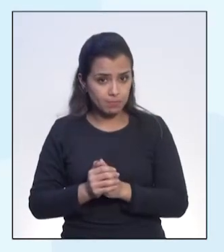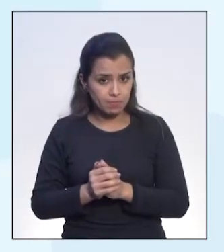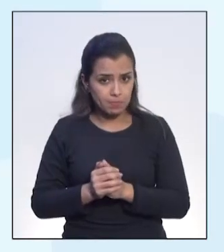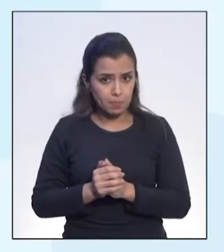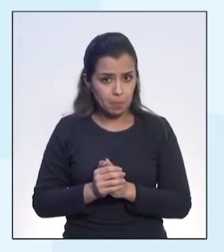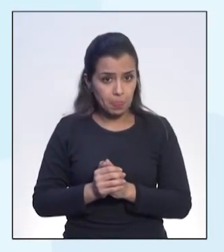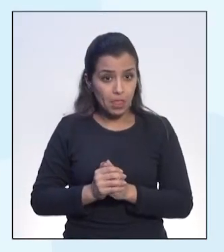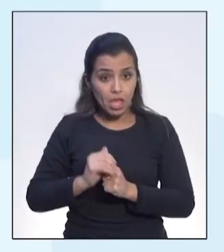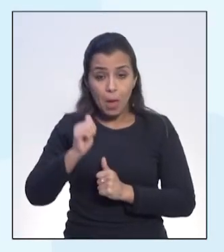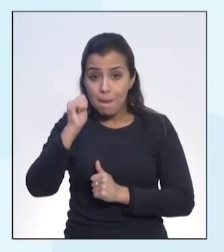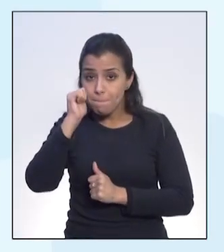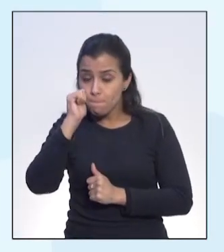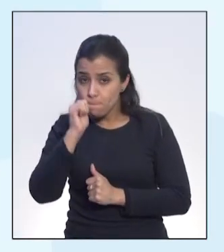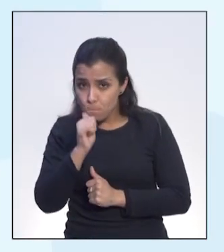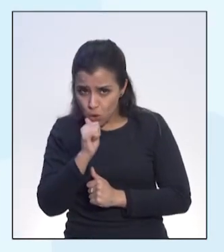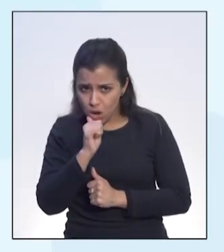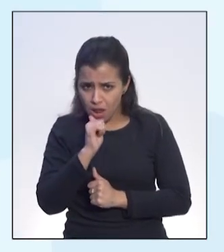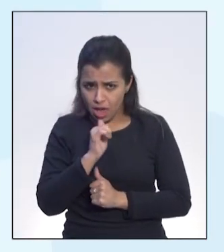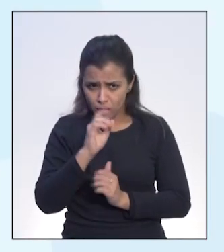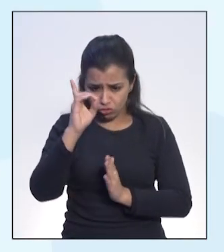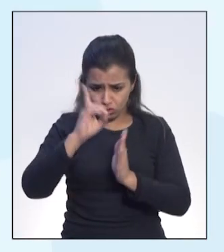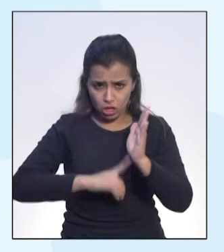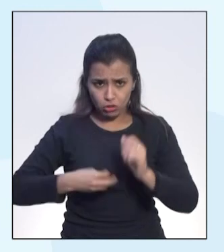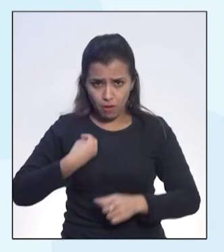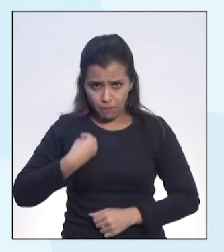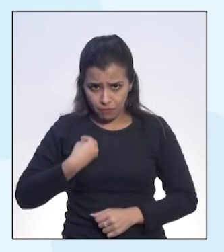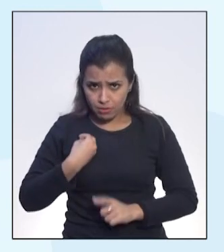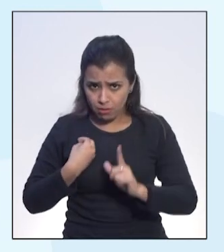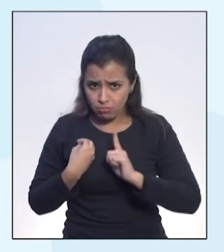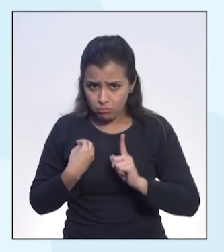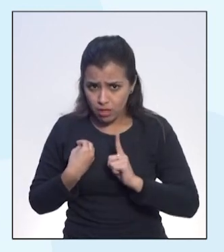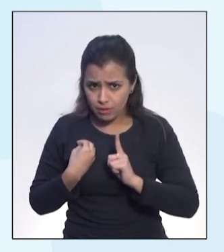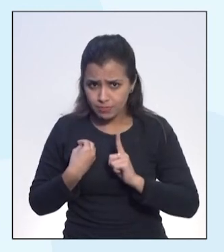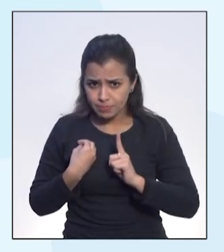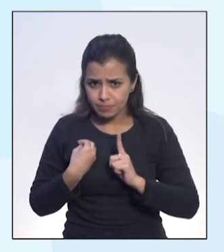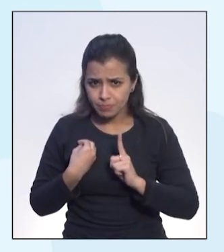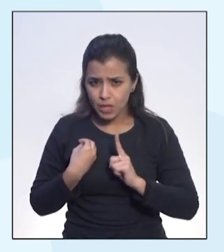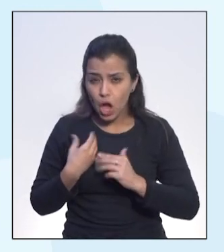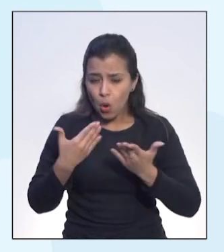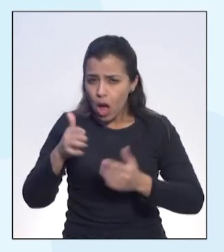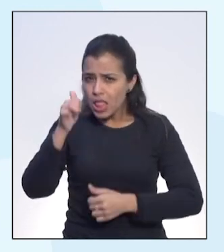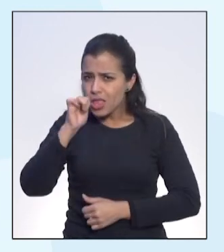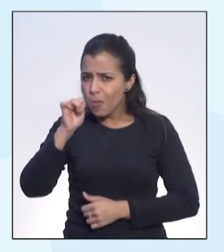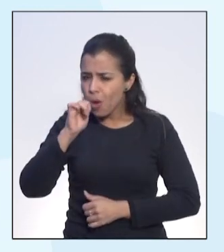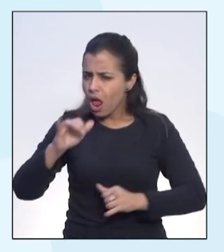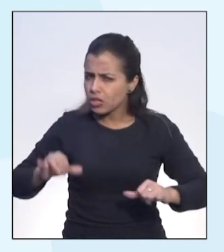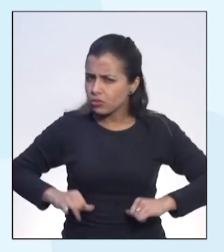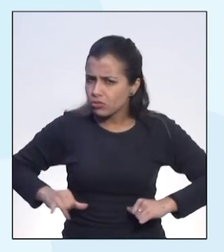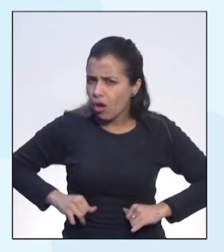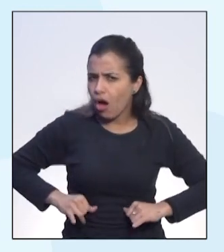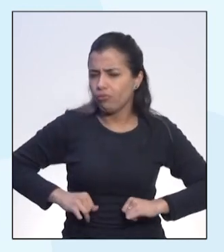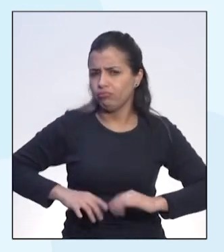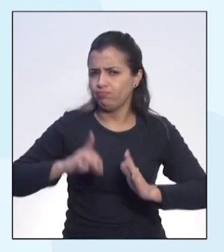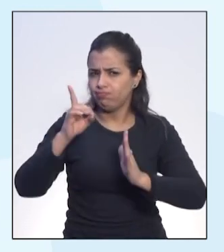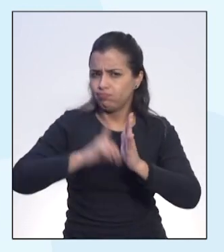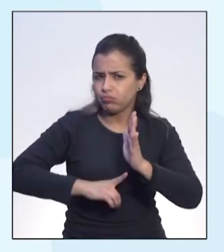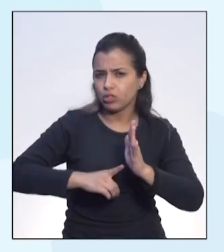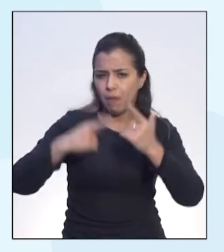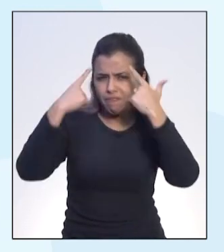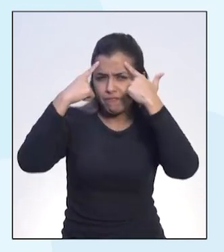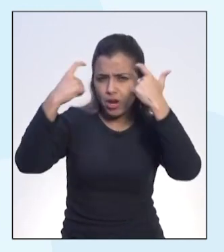mulheres possuem o direito à vida? Revolta-se quando uma mulher é discriminada, sofre violência ou